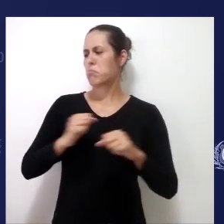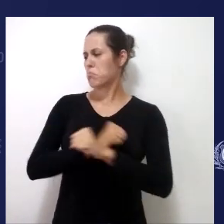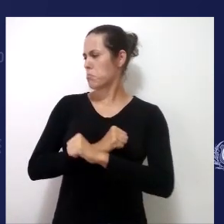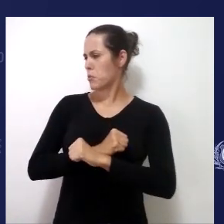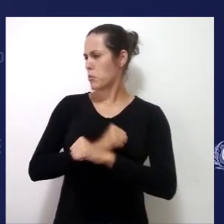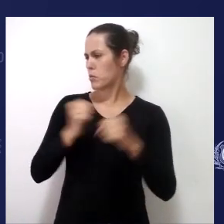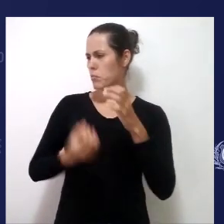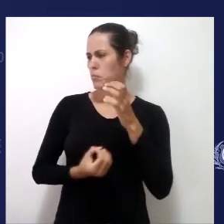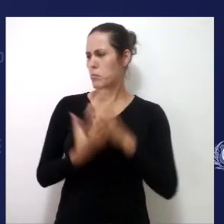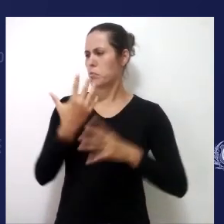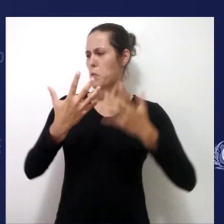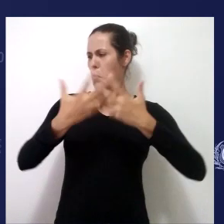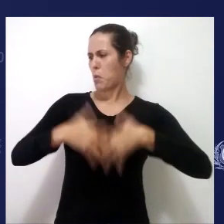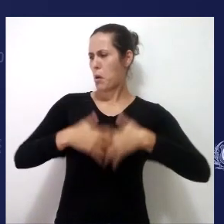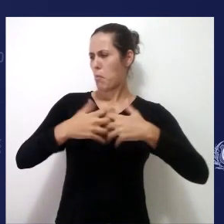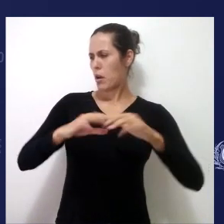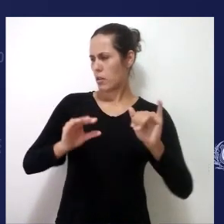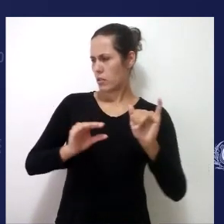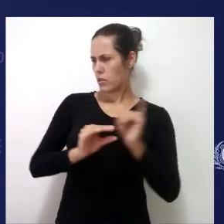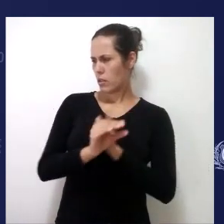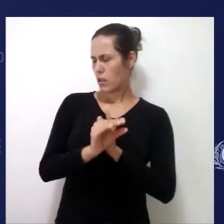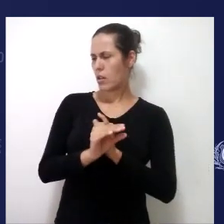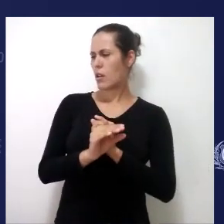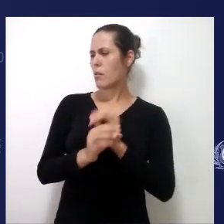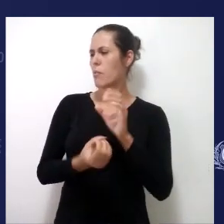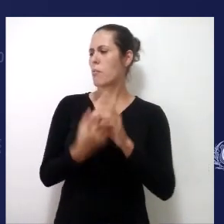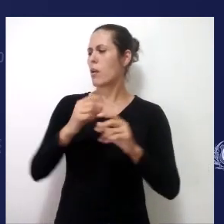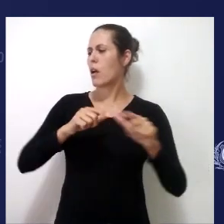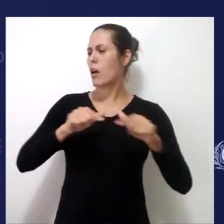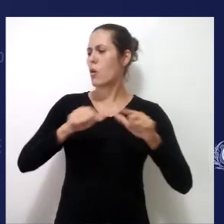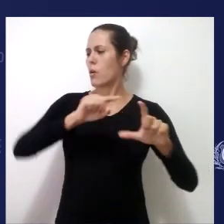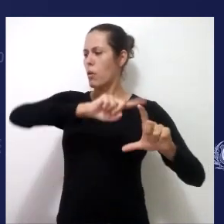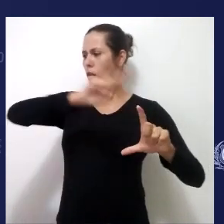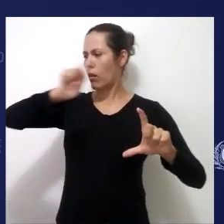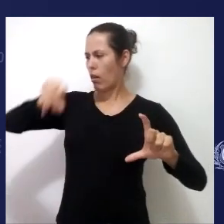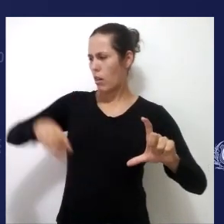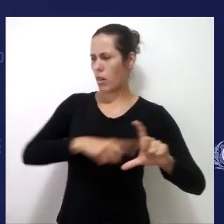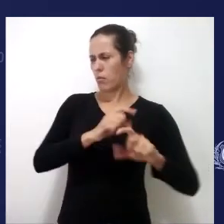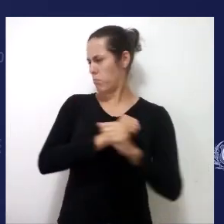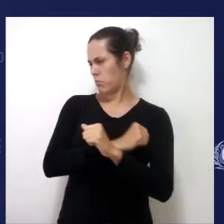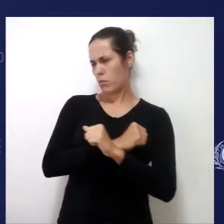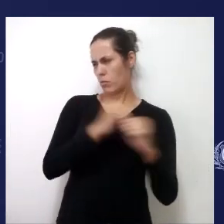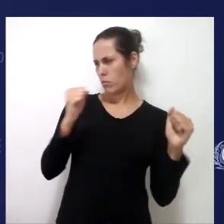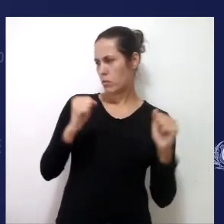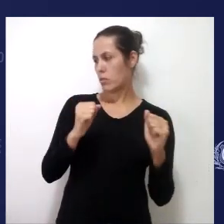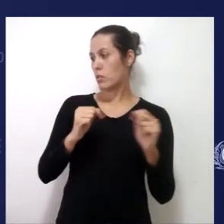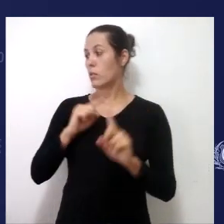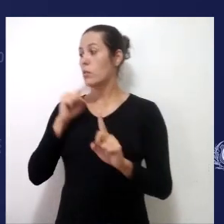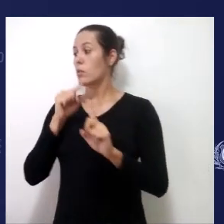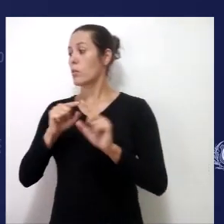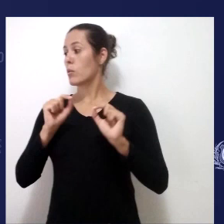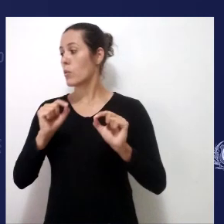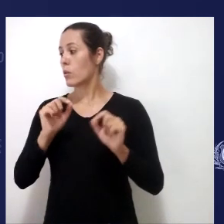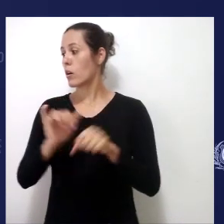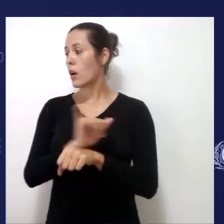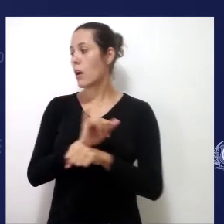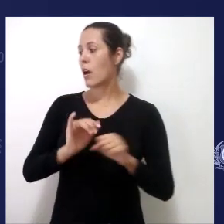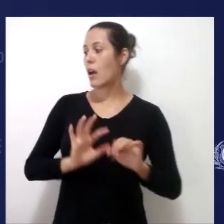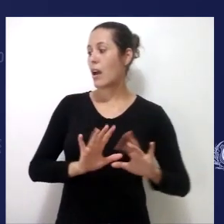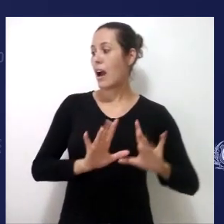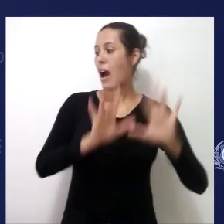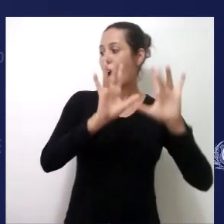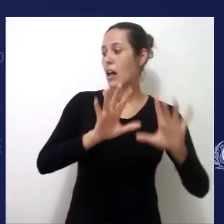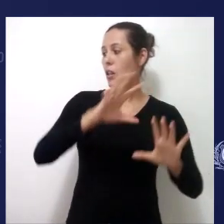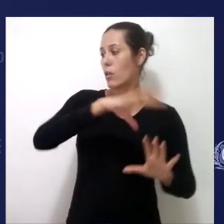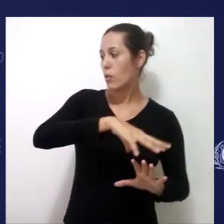é impossível construir uma máquina térmica operando em ciclos, cujo único efeito seja retirar calor de